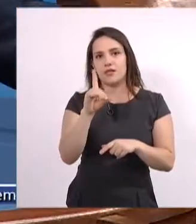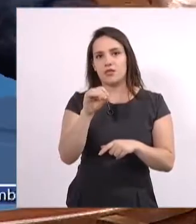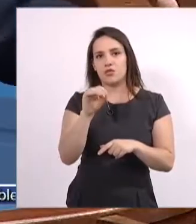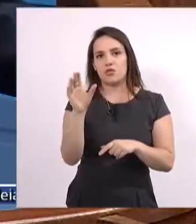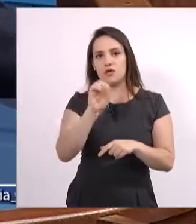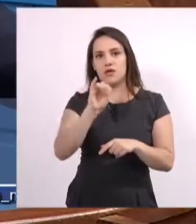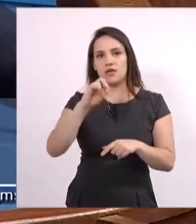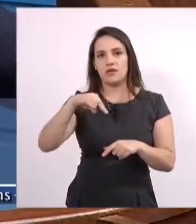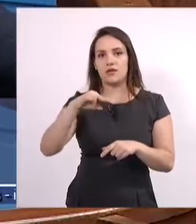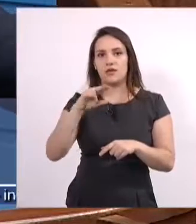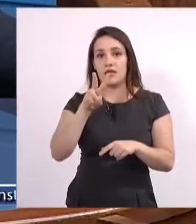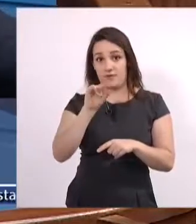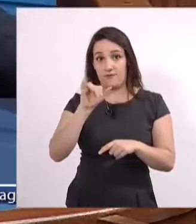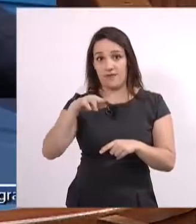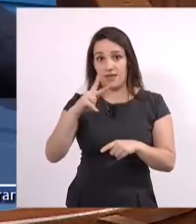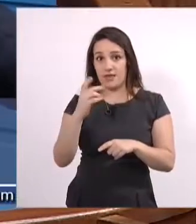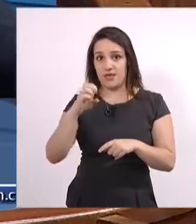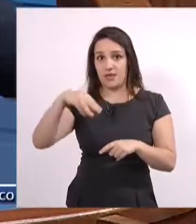Porém,